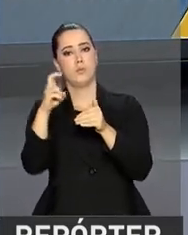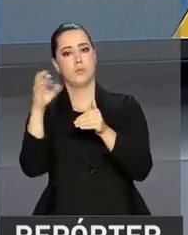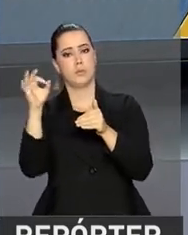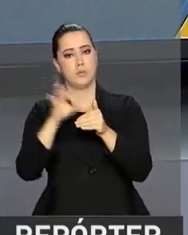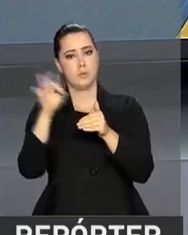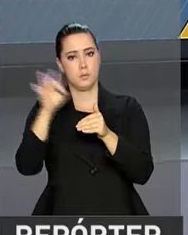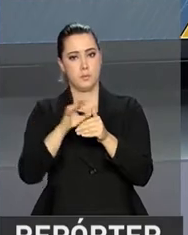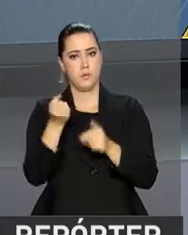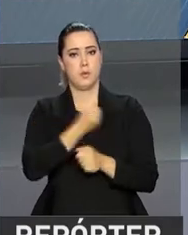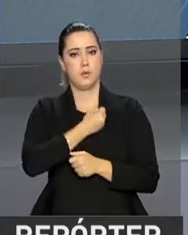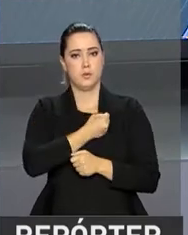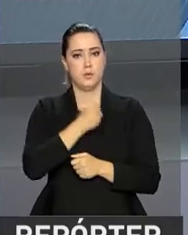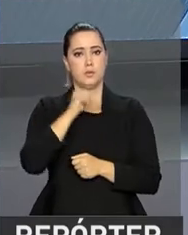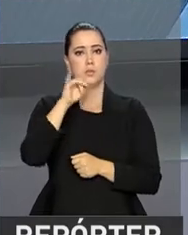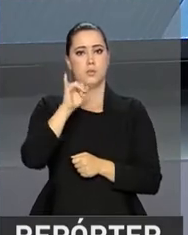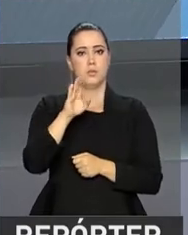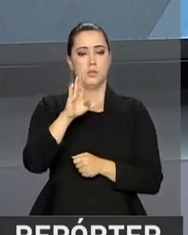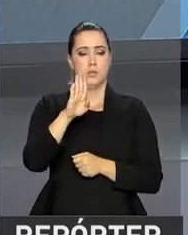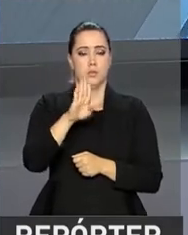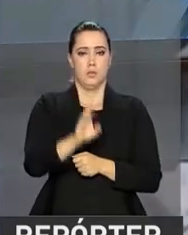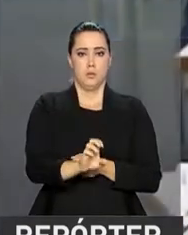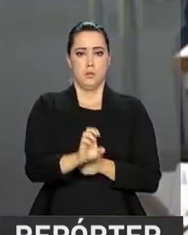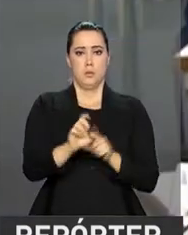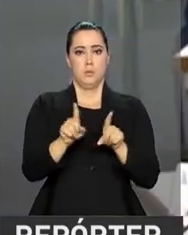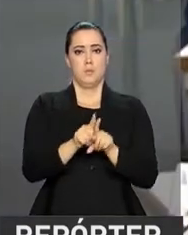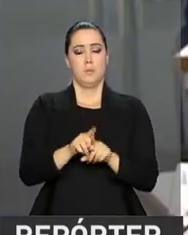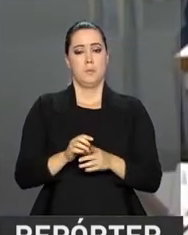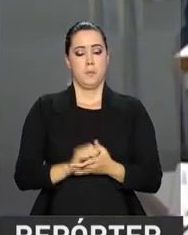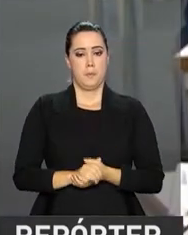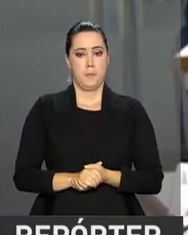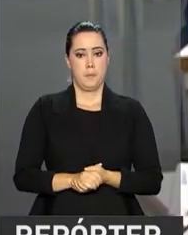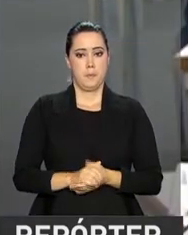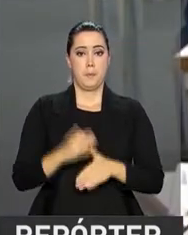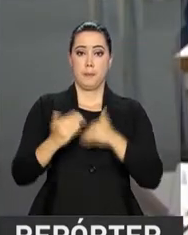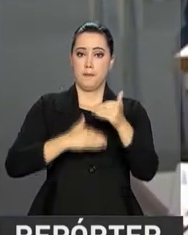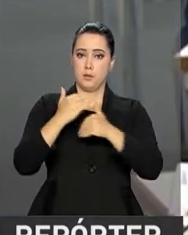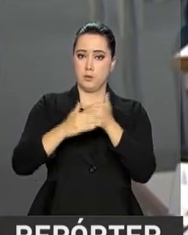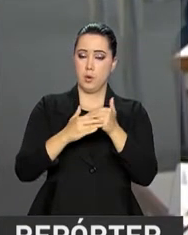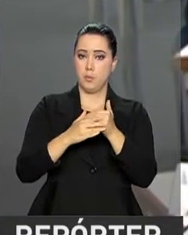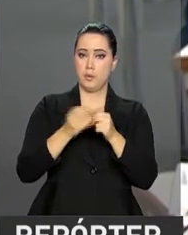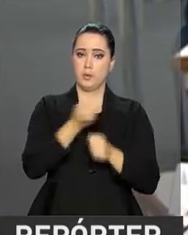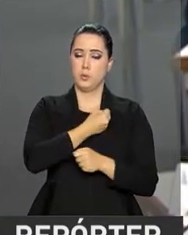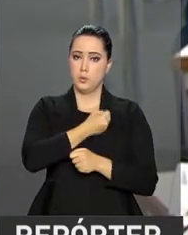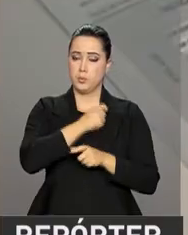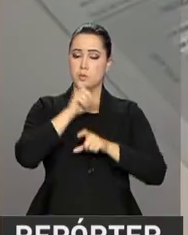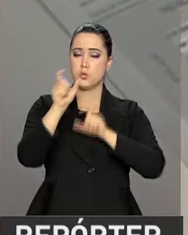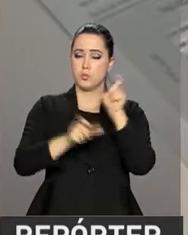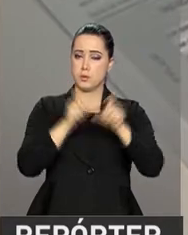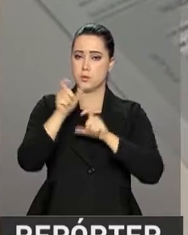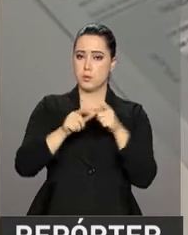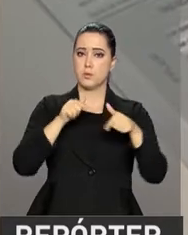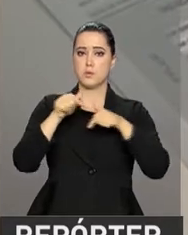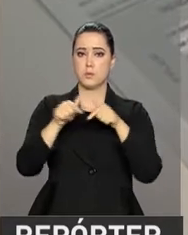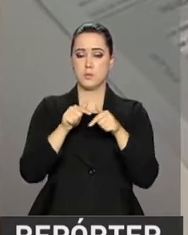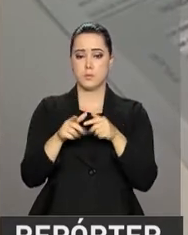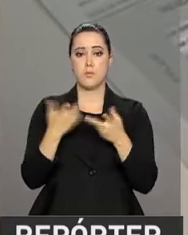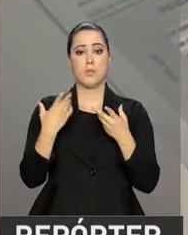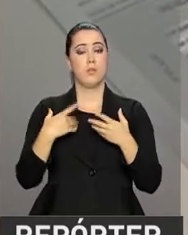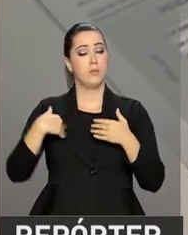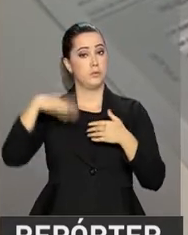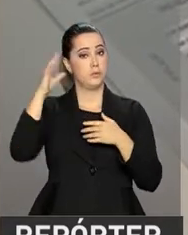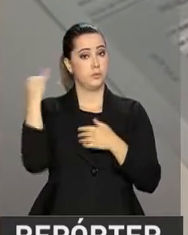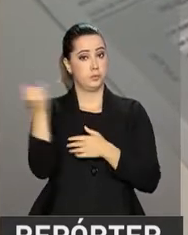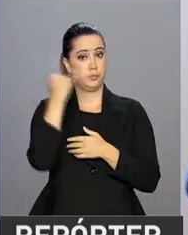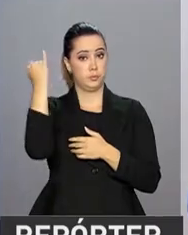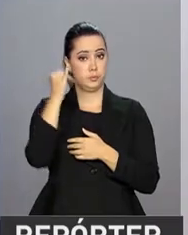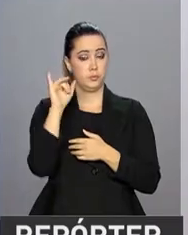cento os números são do ibge o aumento do número de pessoas empregadas foi destaque na última publicação